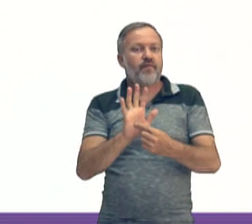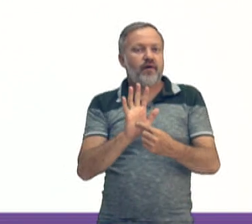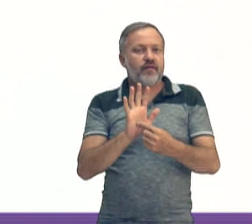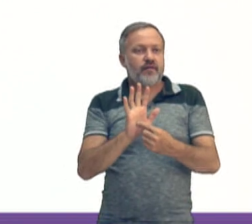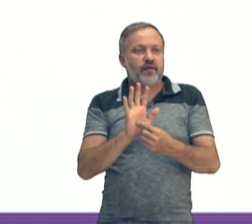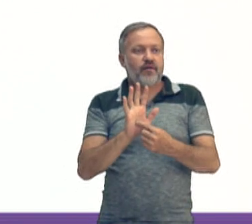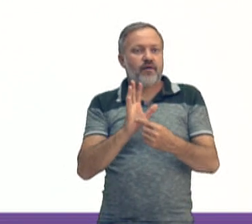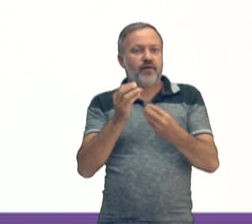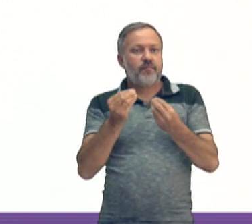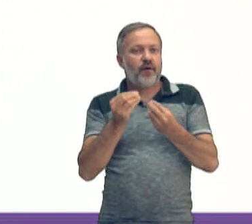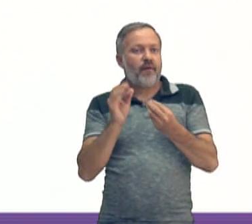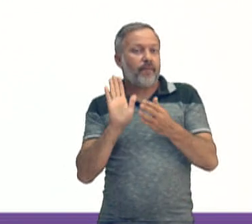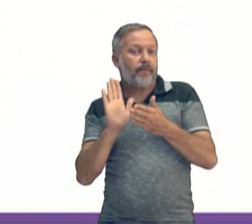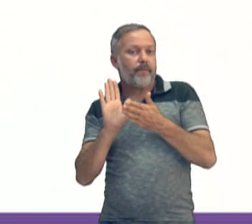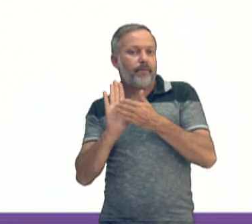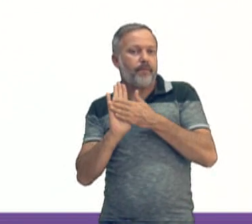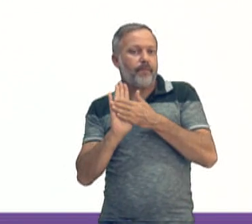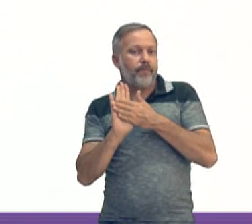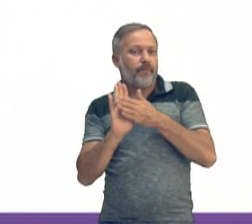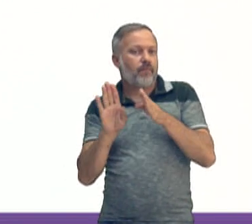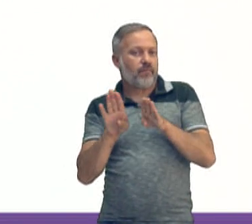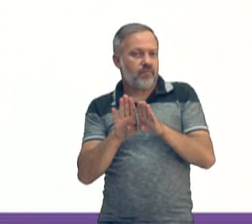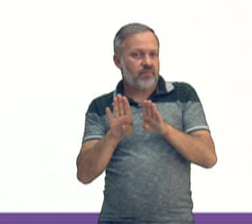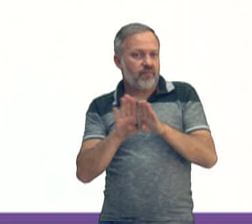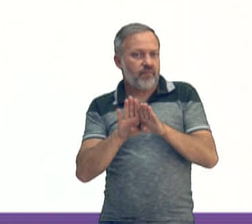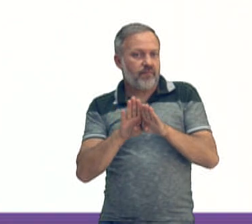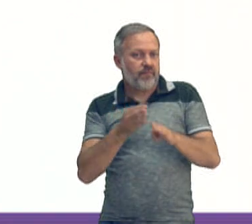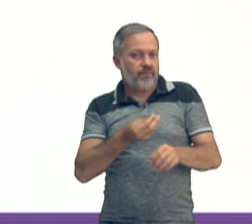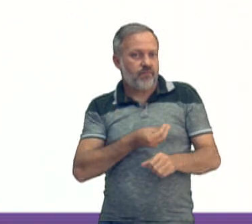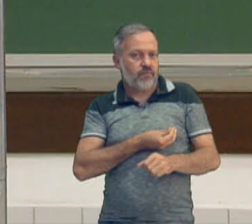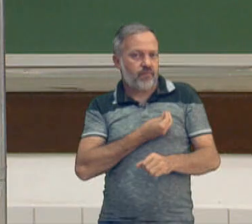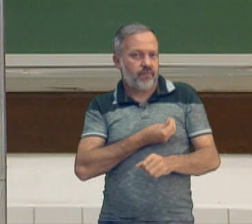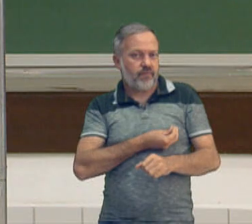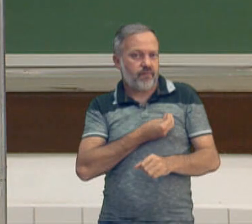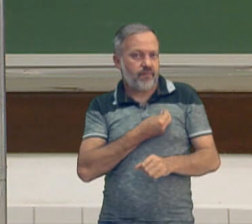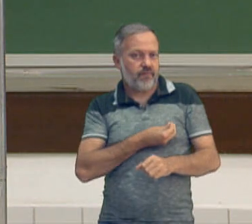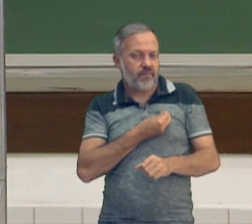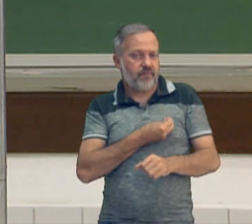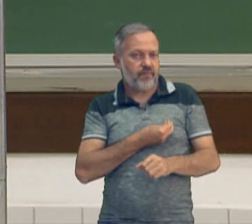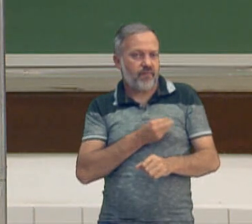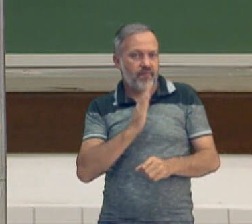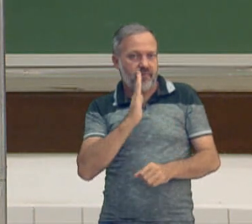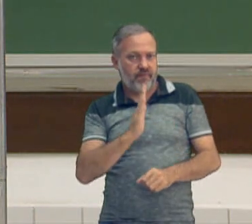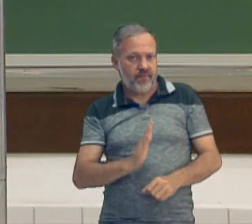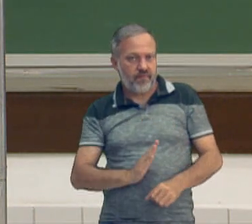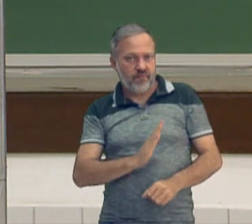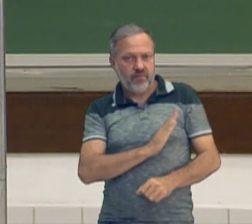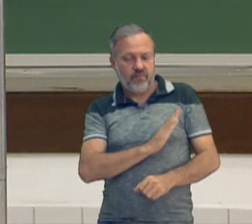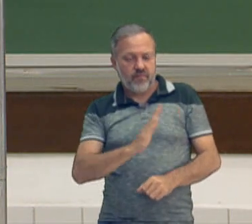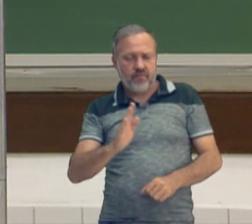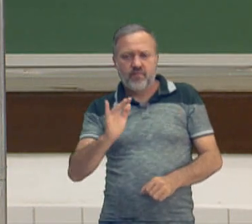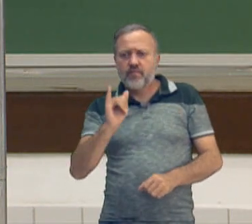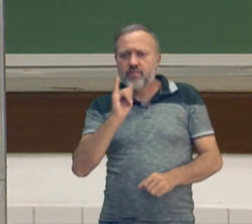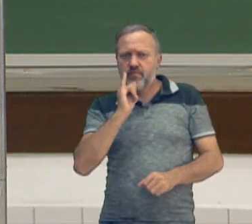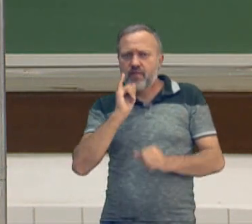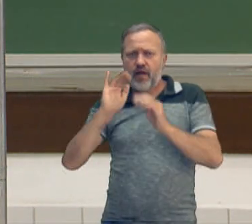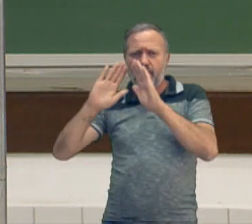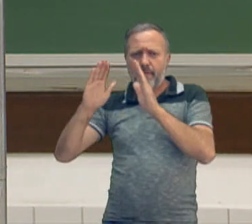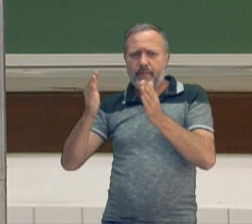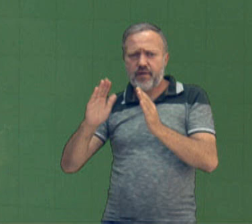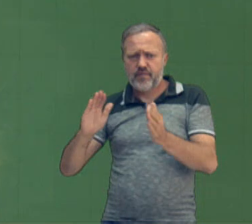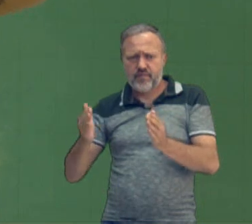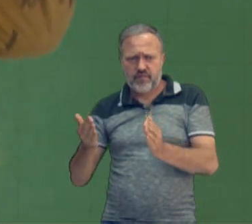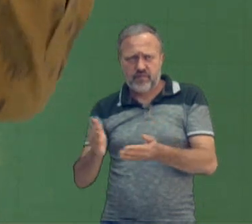de registrar e de vivenciar a experiência do sagrado. Encontramos esculturas, encontramos